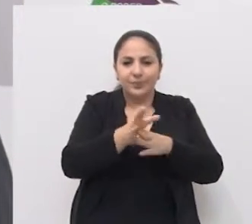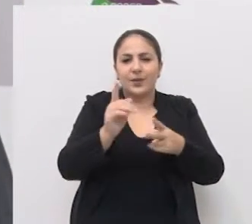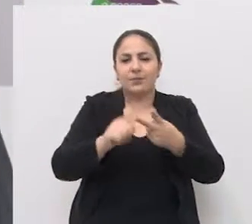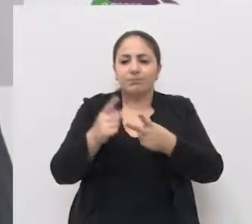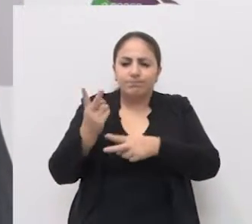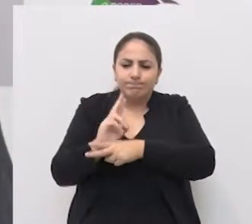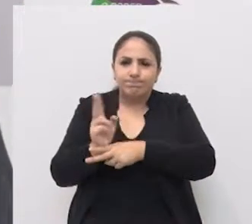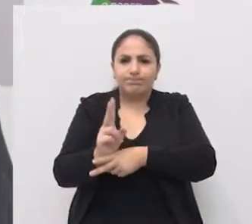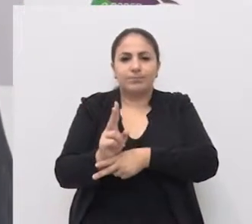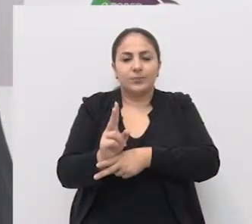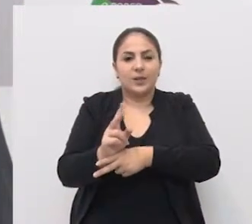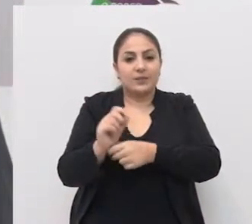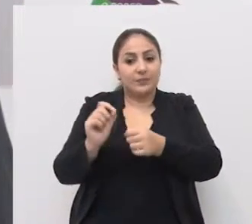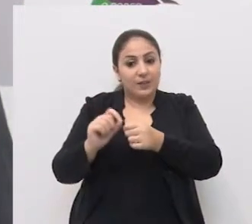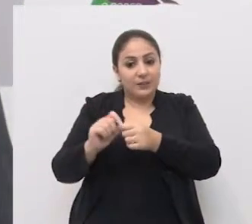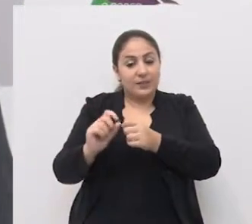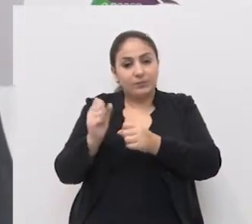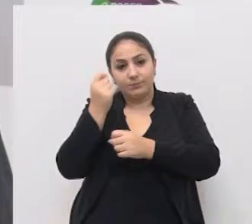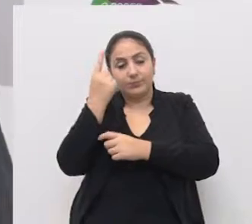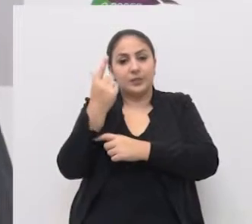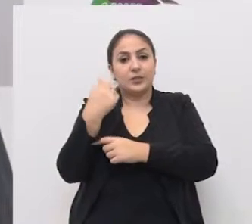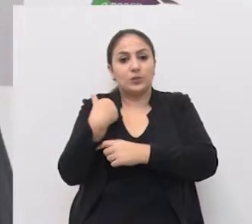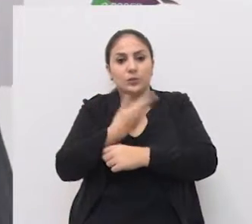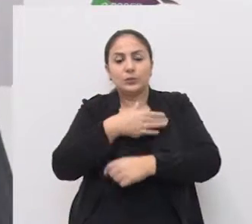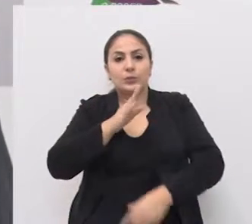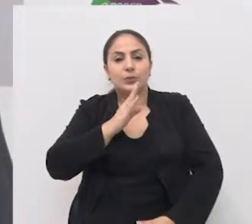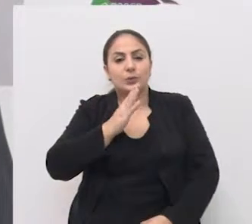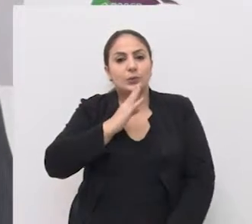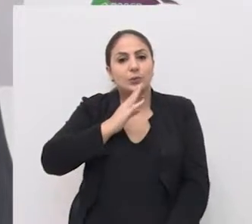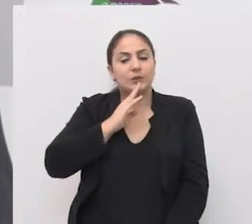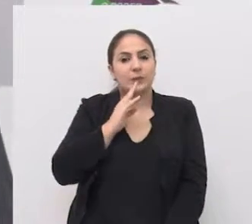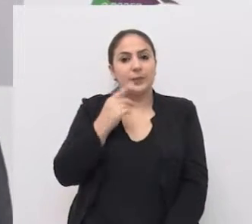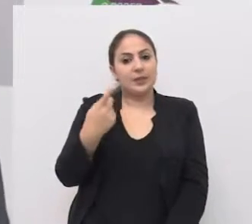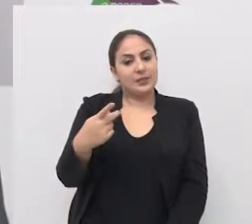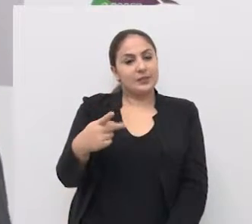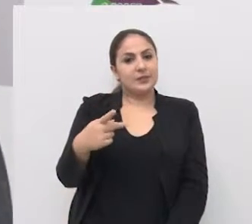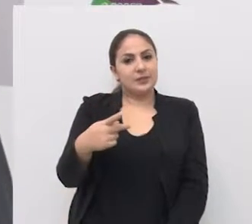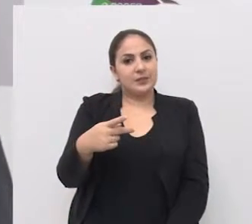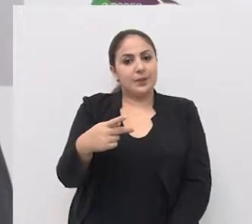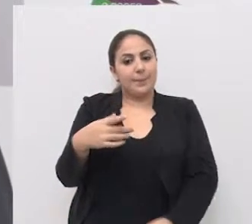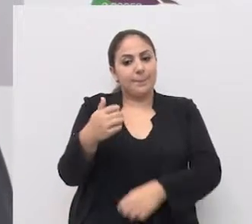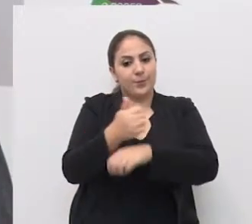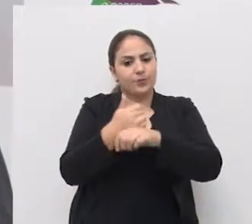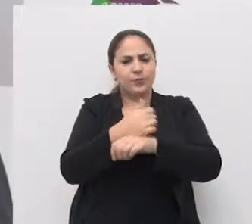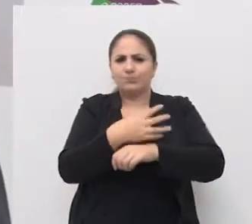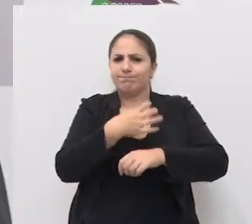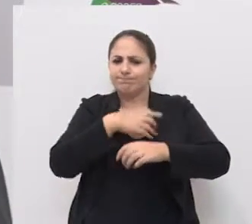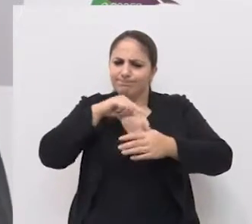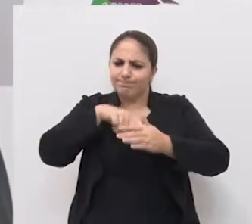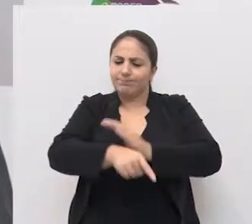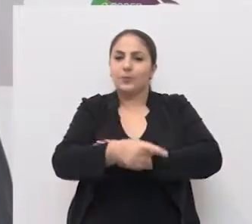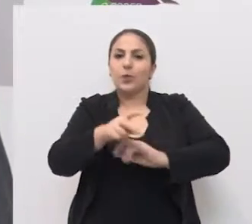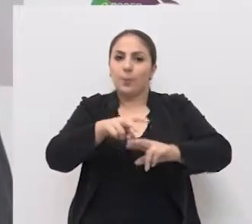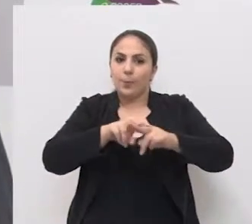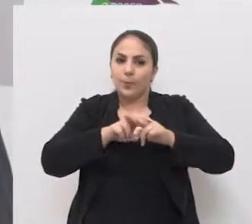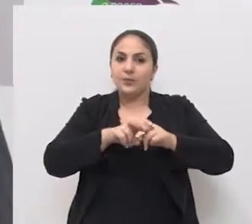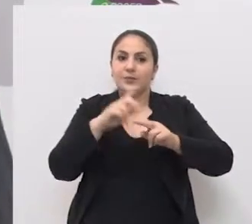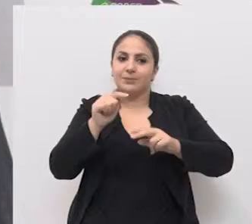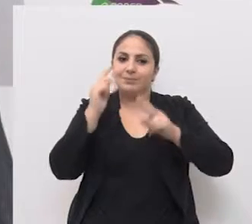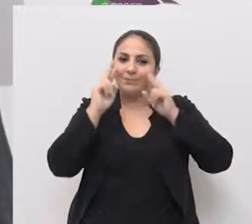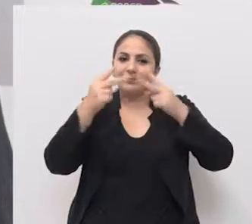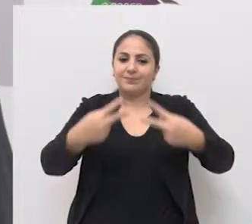agente de fiscalização, de promoção, né, do conhecimento para esses profissionais de forma bastante intensa.